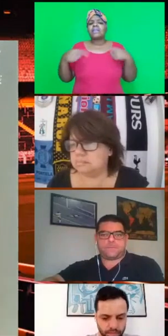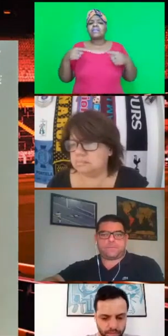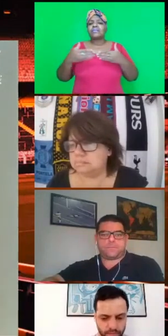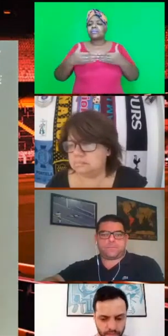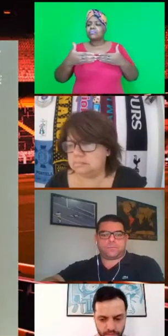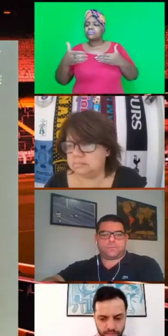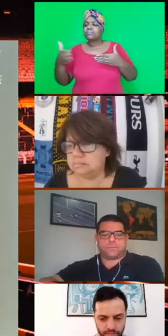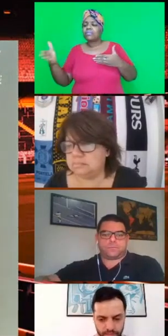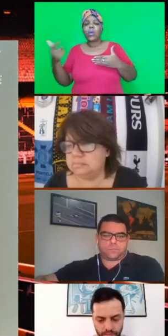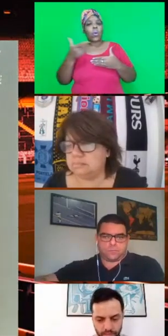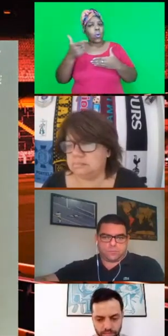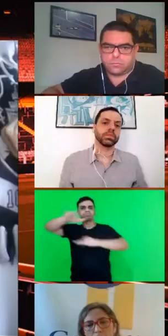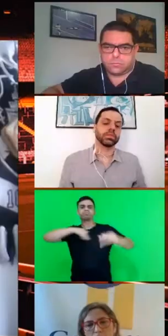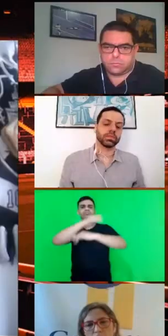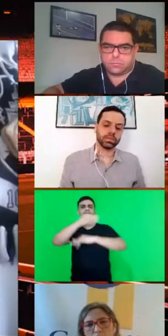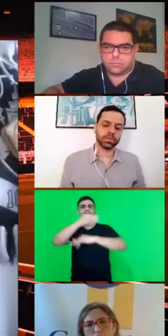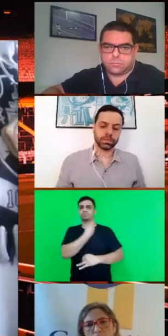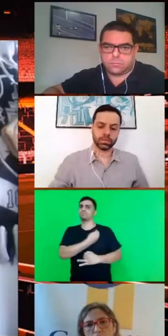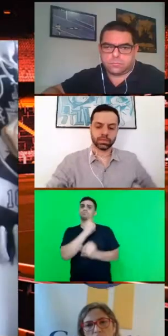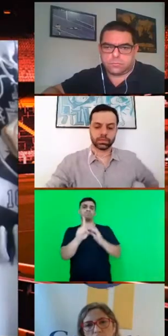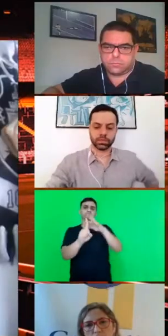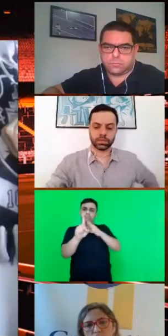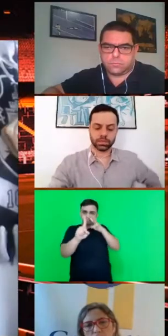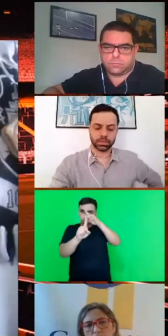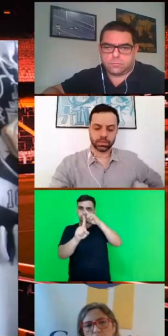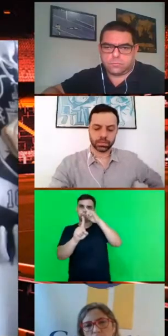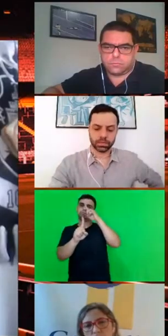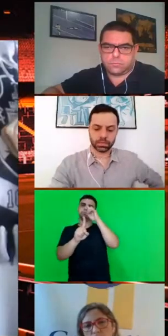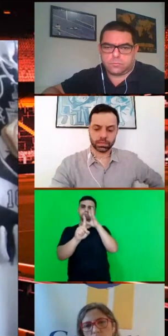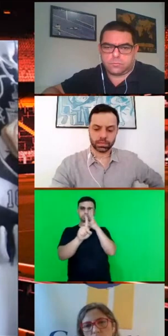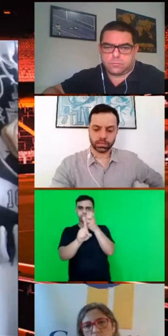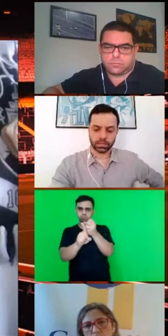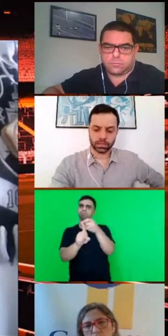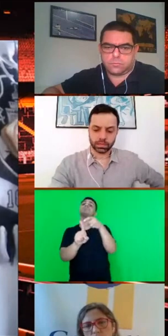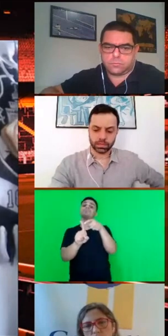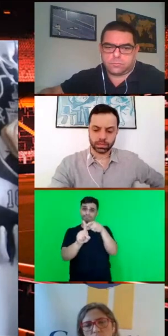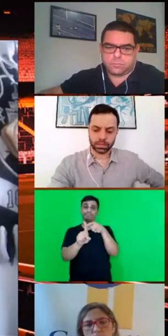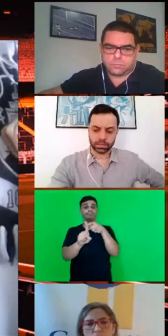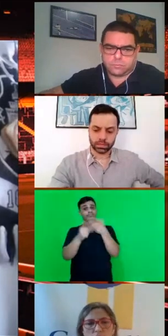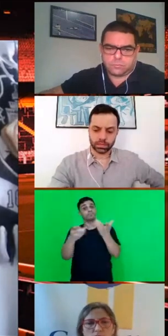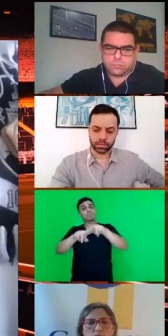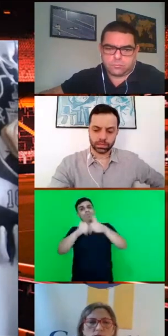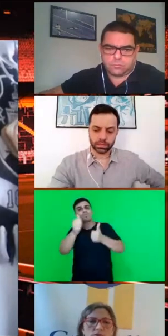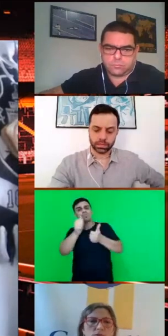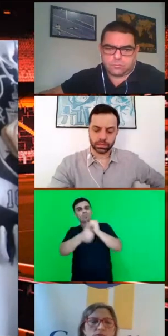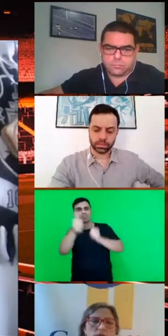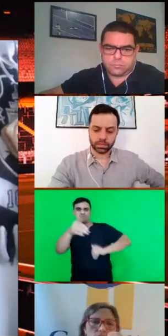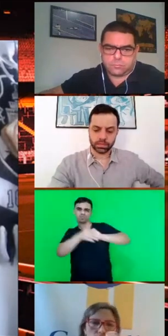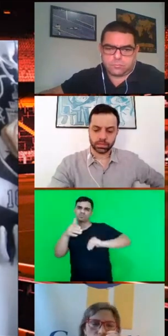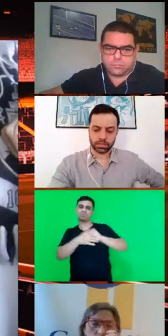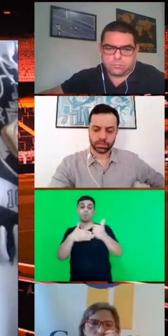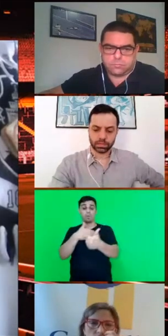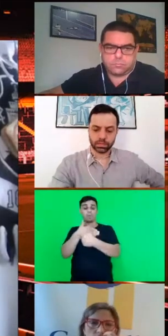modalidades e áreas do esporte. E para terminar, algo também importante. O futebol tem um papel cultural